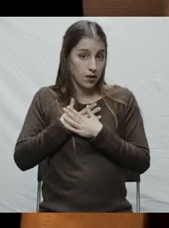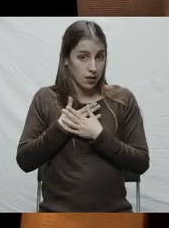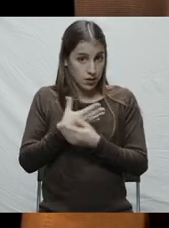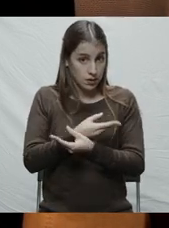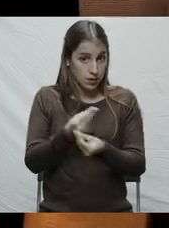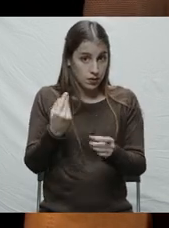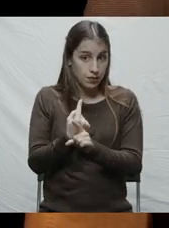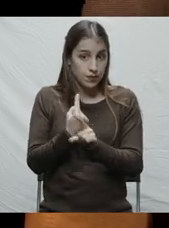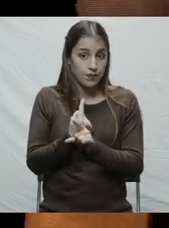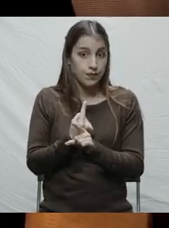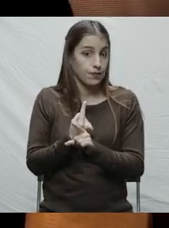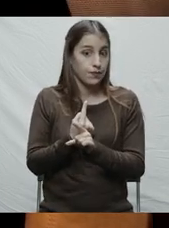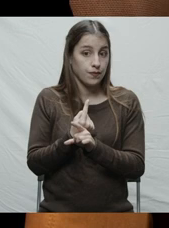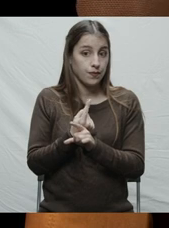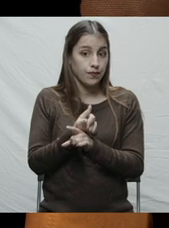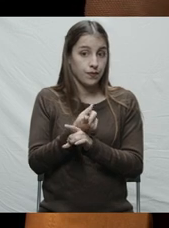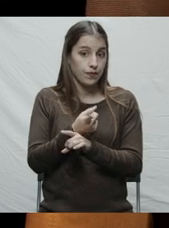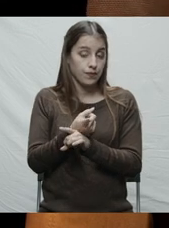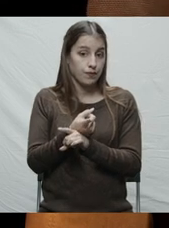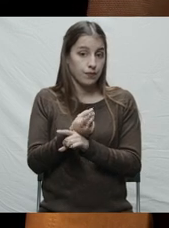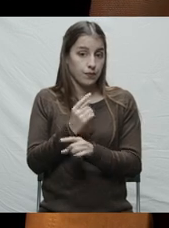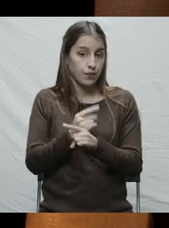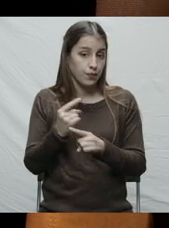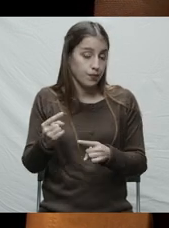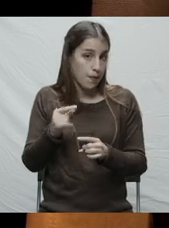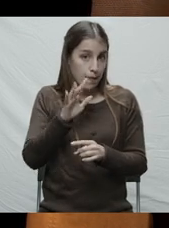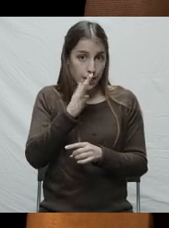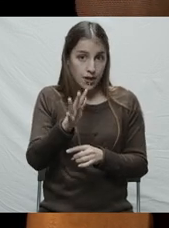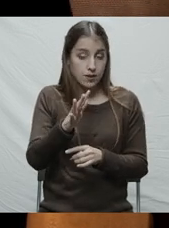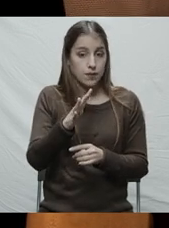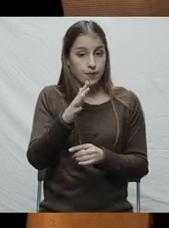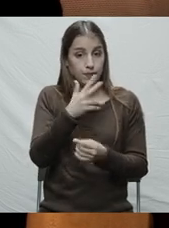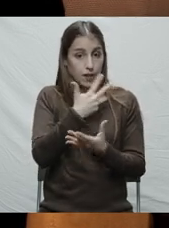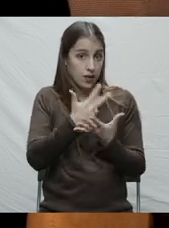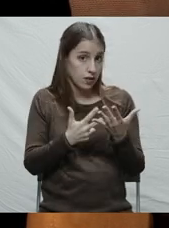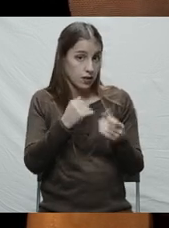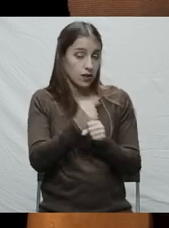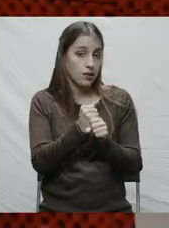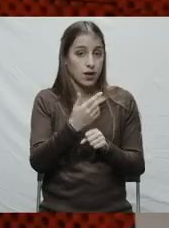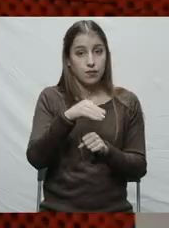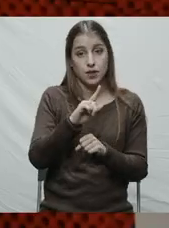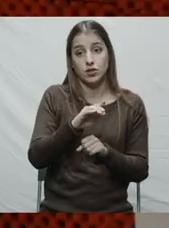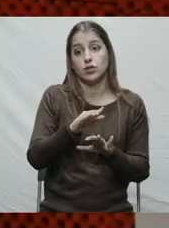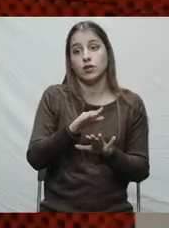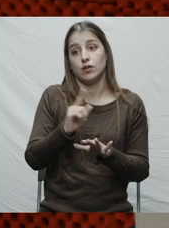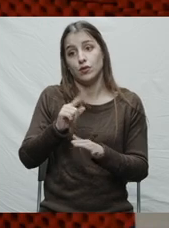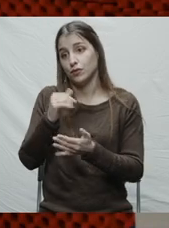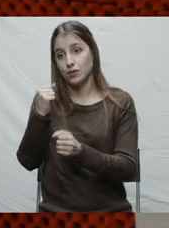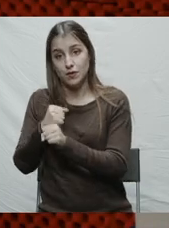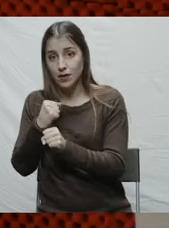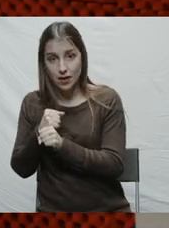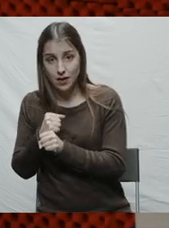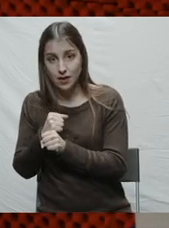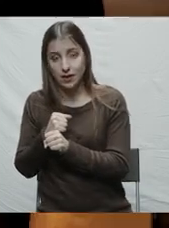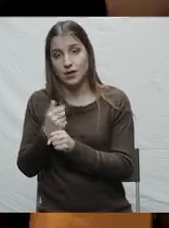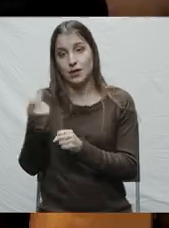na ação corporativista. Nós não estamos inscritos também socialmente, porque parece que os artistas trabalham, mas não trabalham. Mas nada aparece. Nada aparece, não é? Aparece e